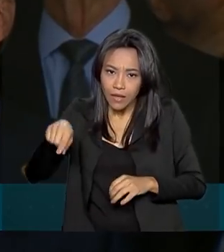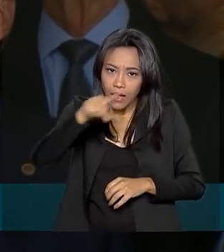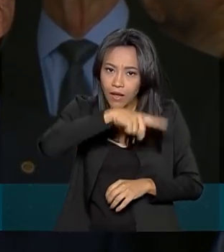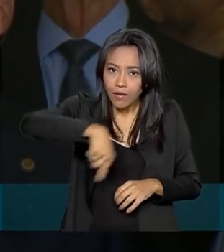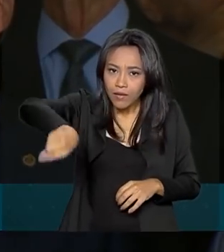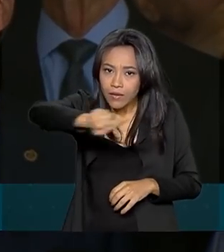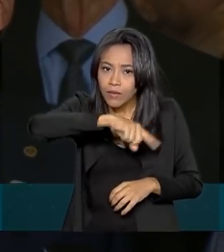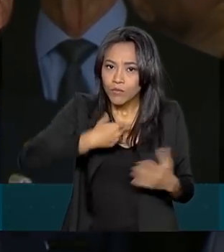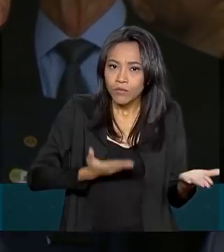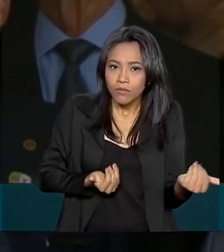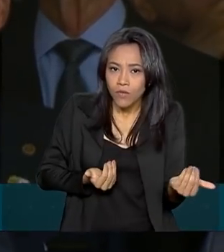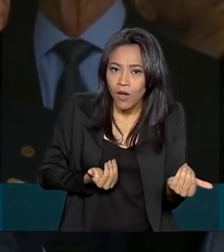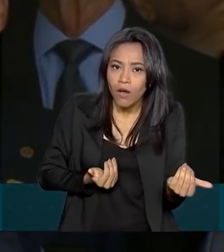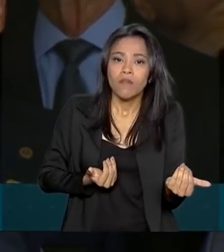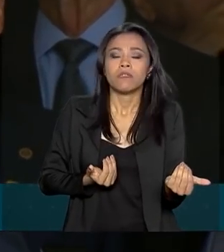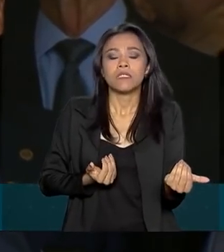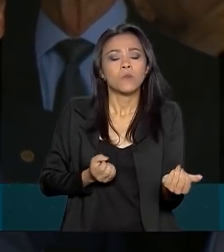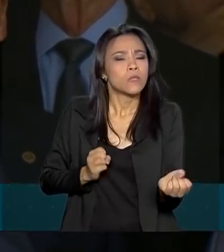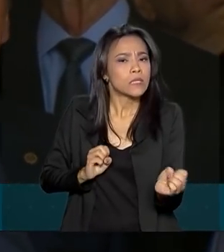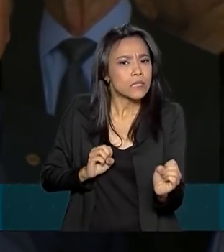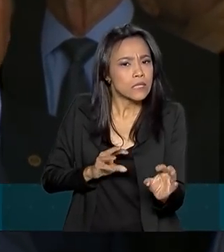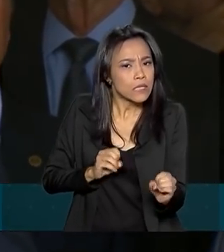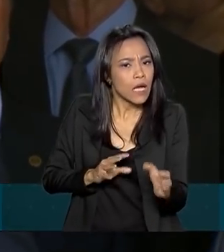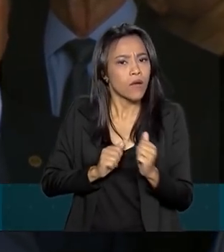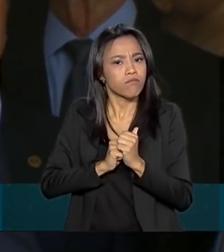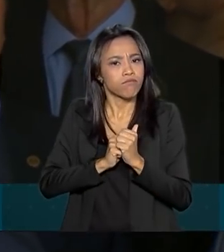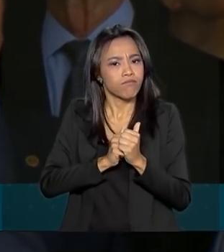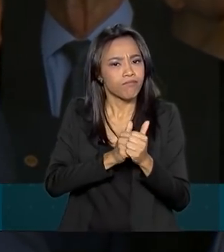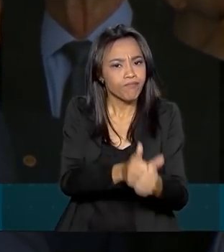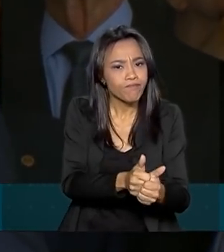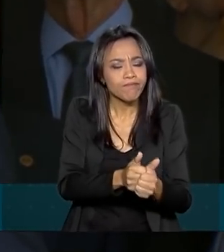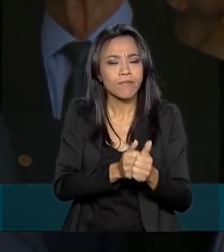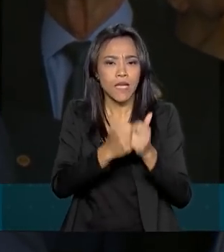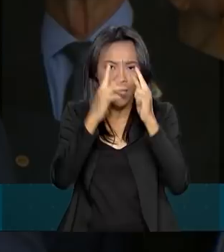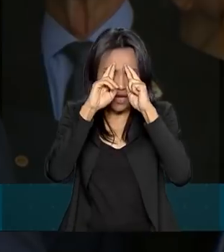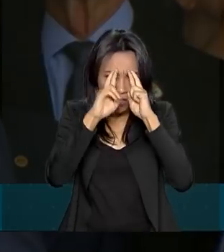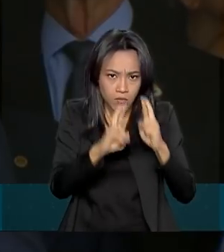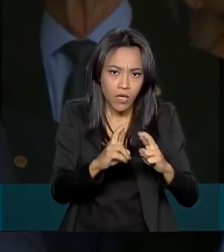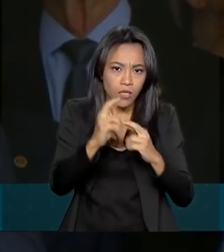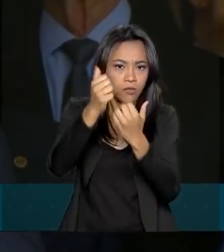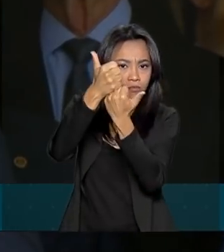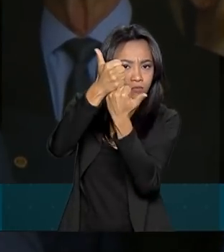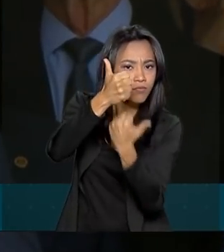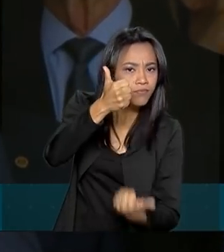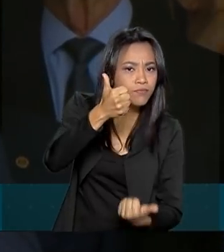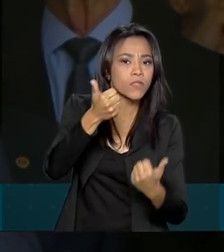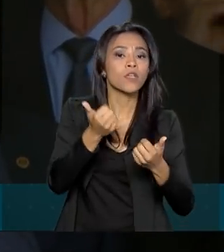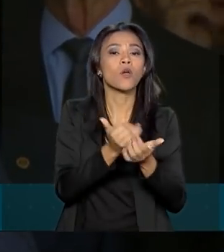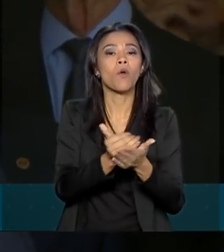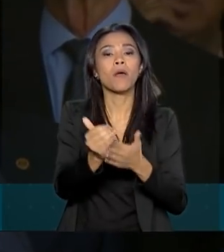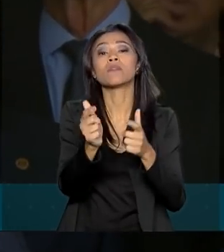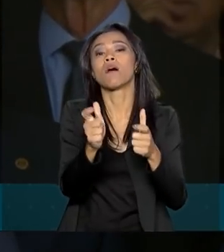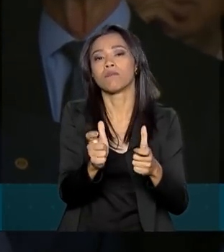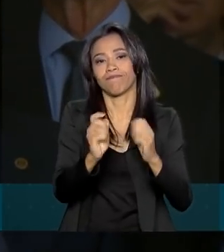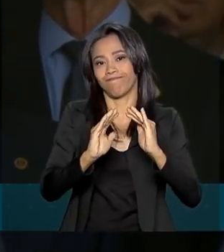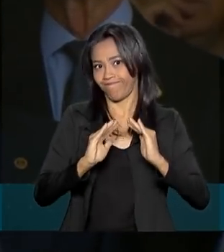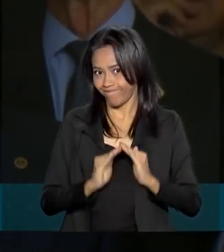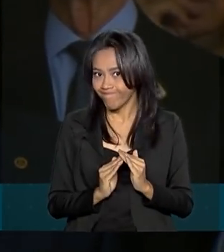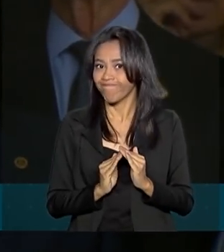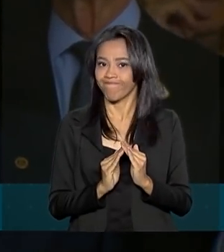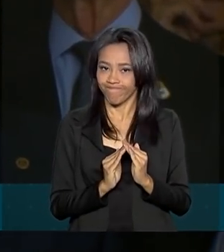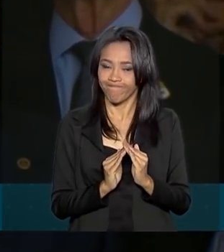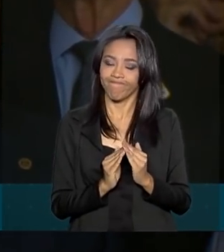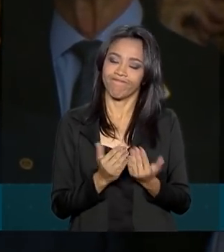também disciplina e hierarquia, que na verdade começam em casa. Prezado General